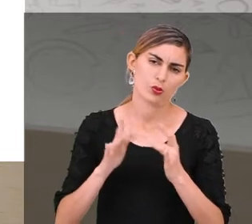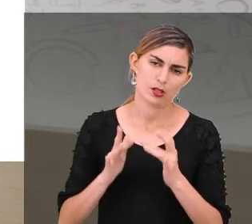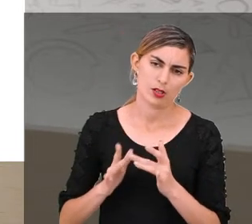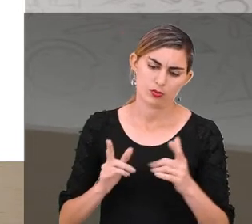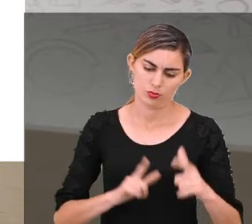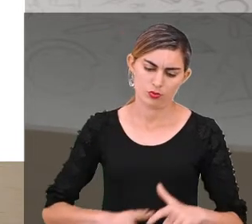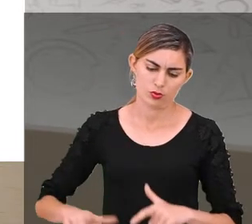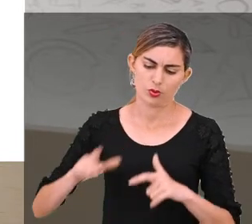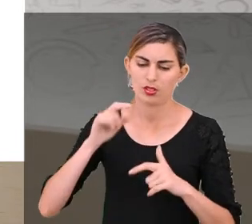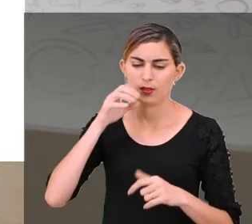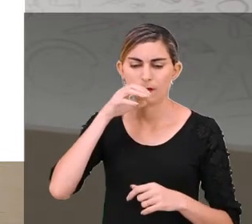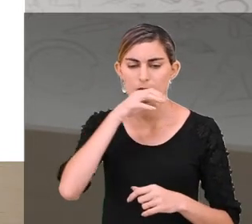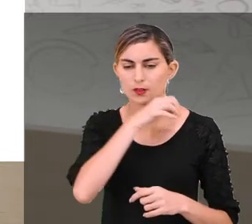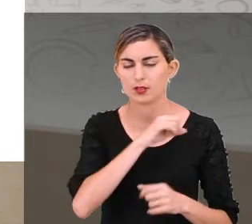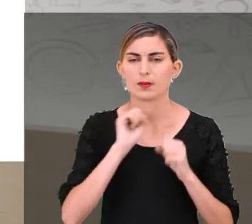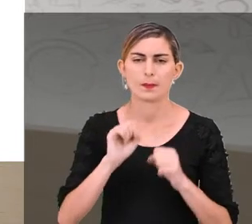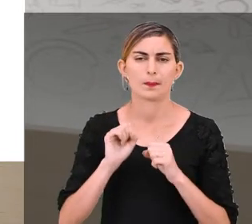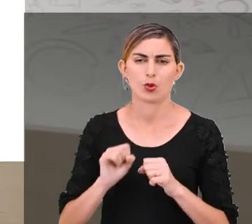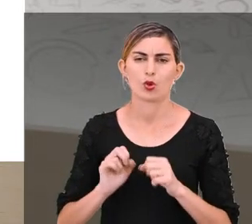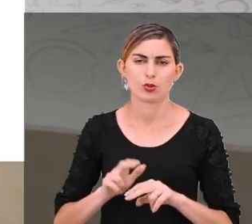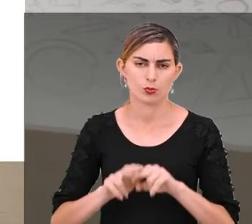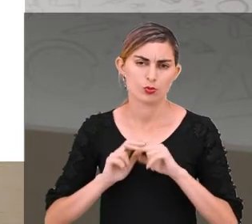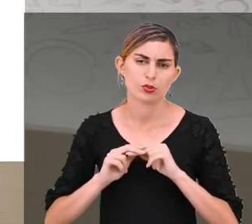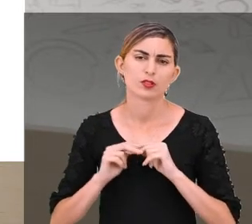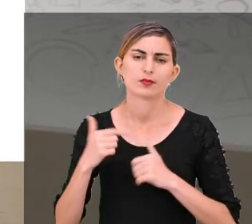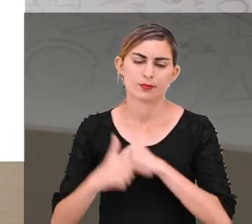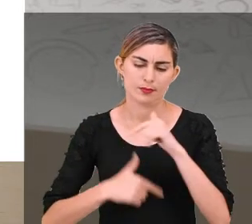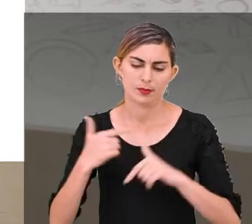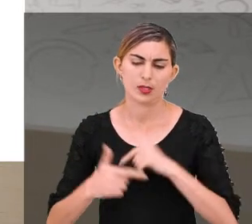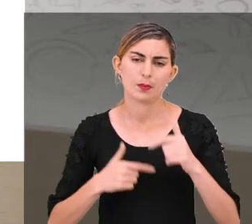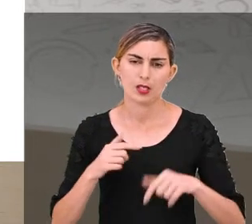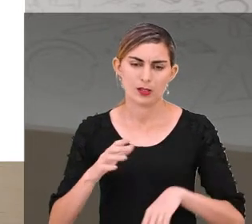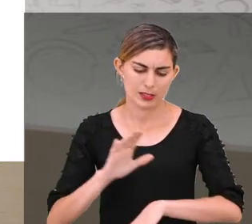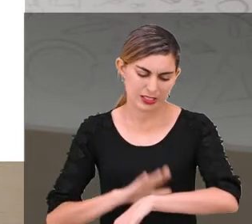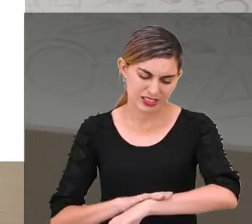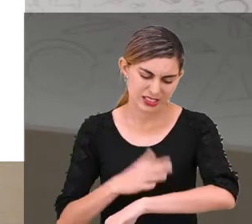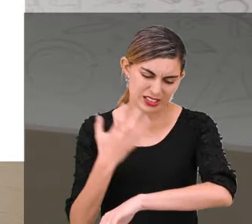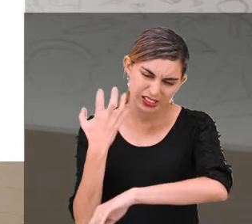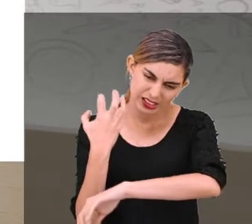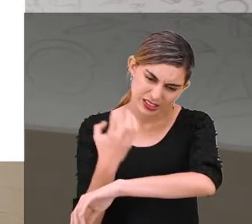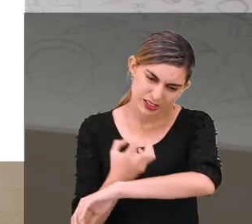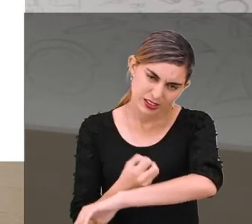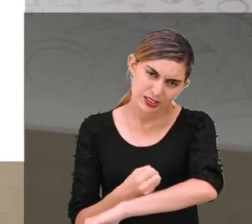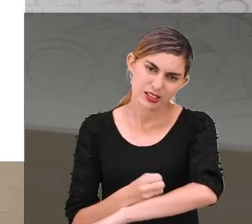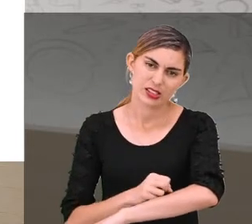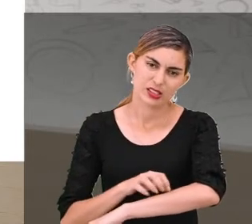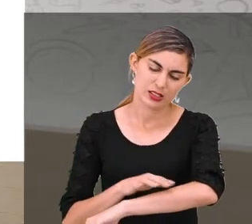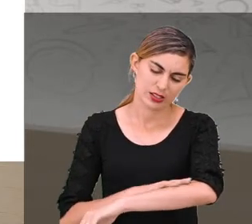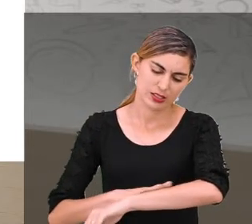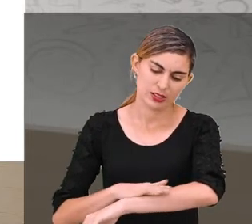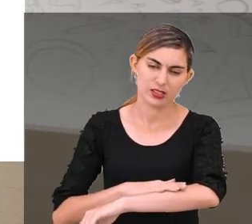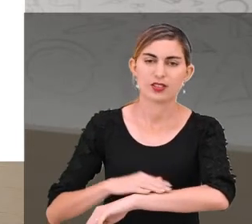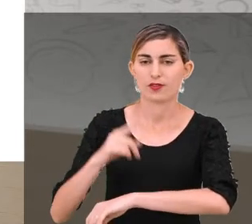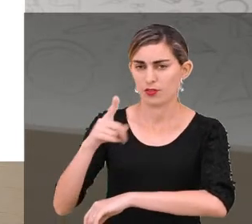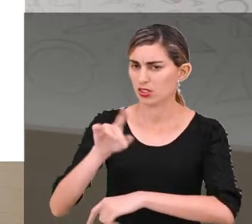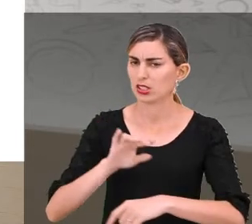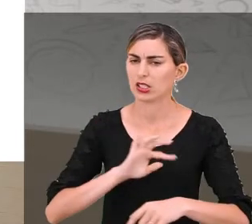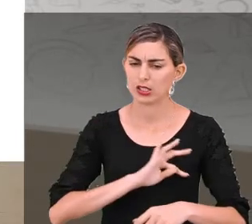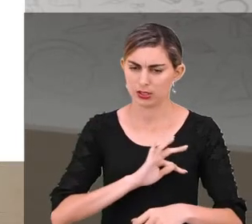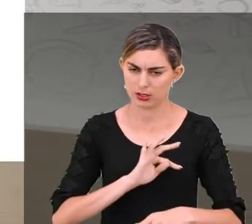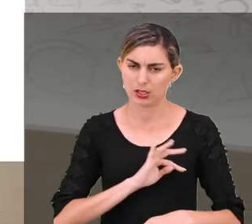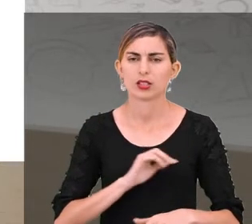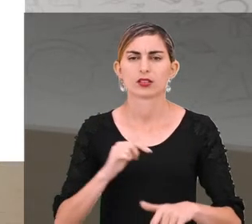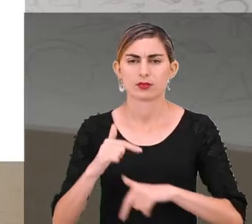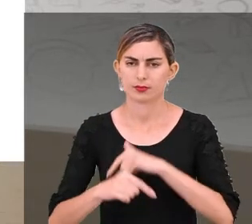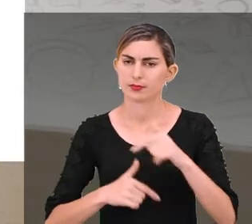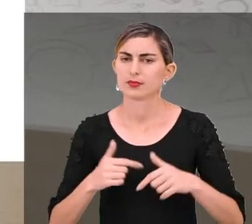contato com superfícies quentes, eles podem causar ao trabalhador queimaduras, né? E você, como técnico,